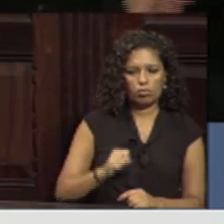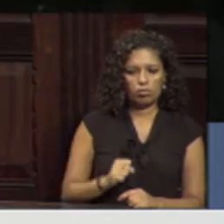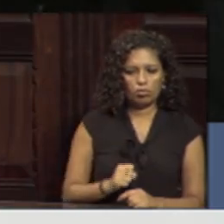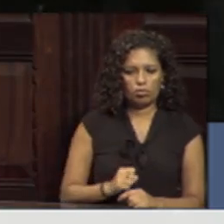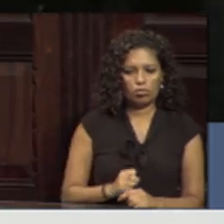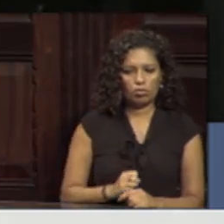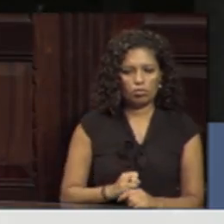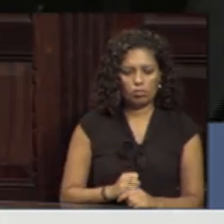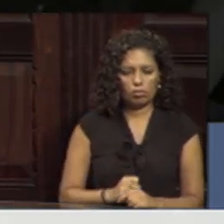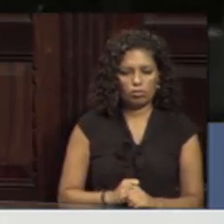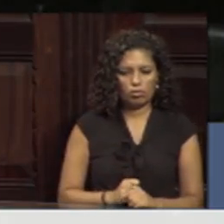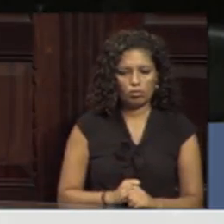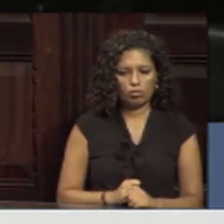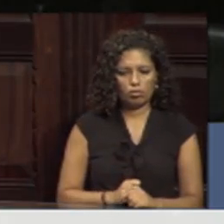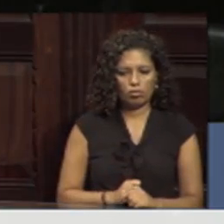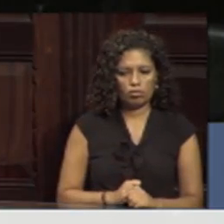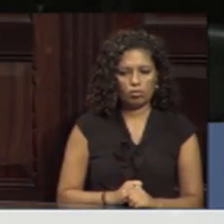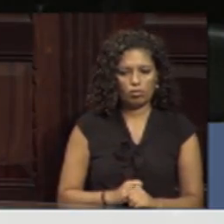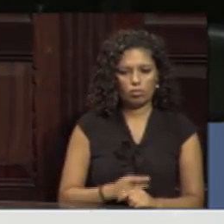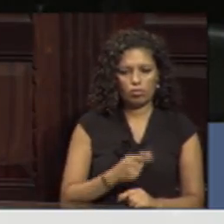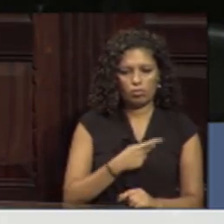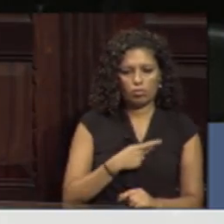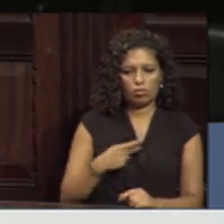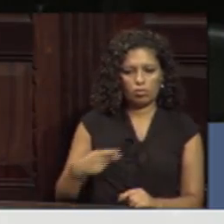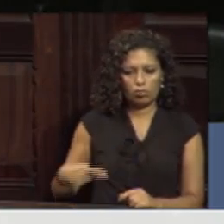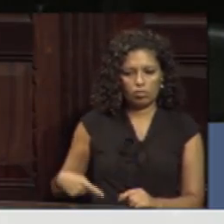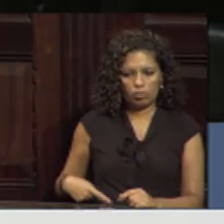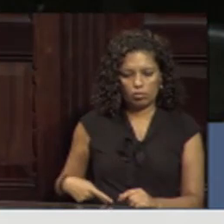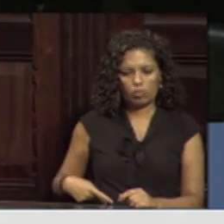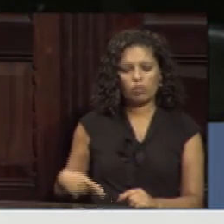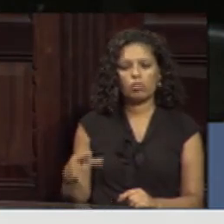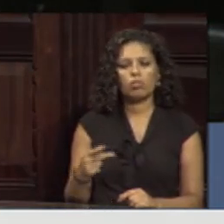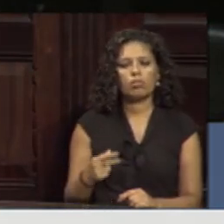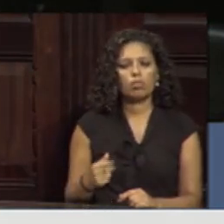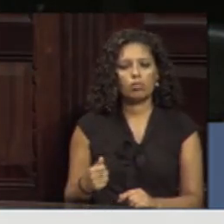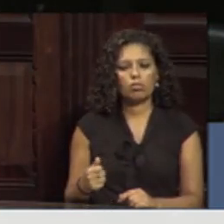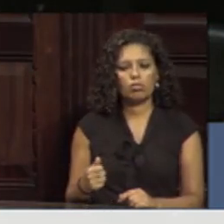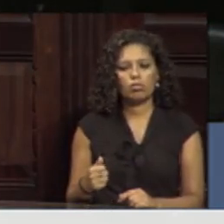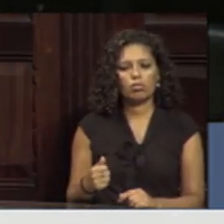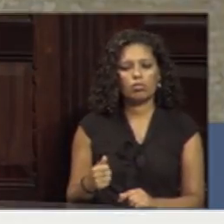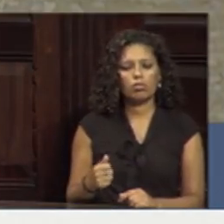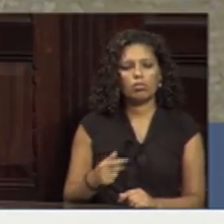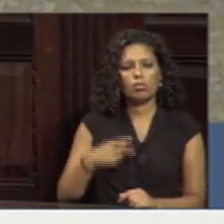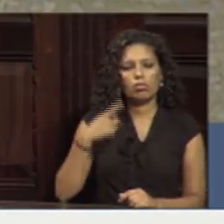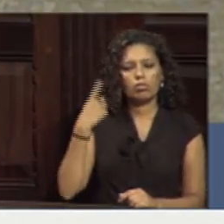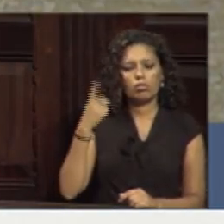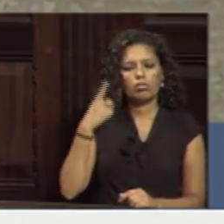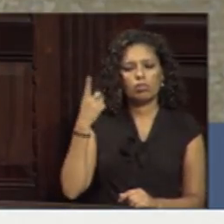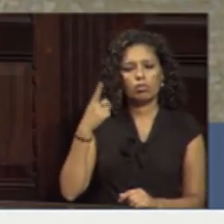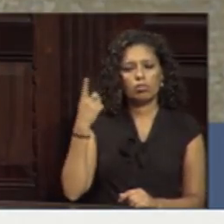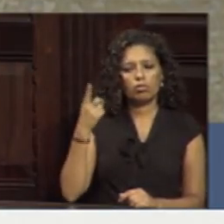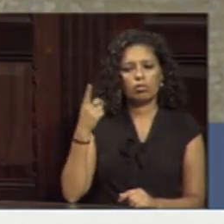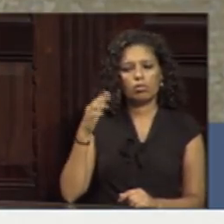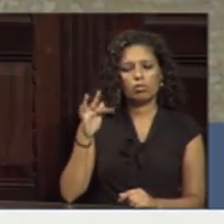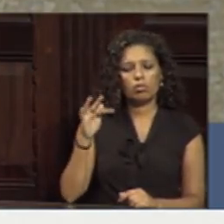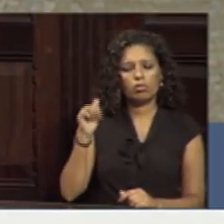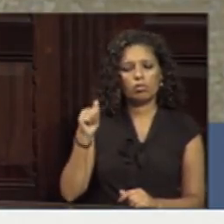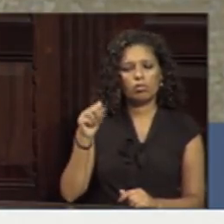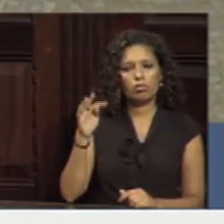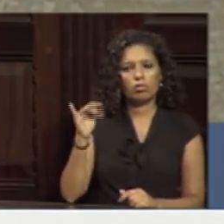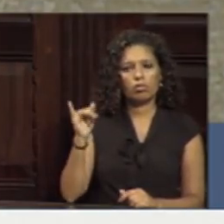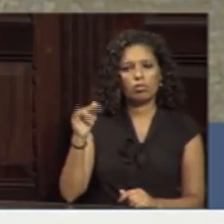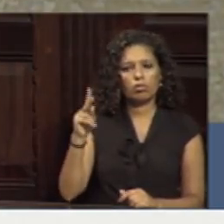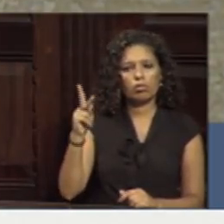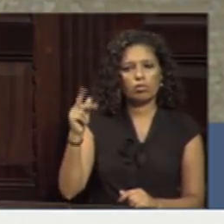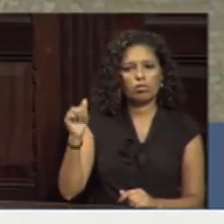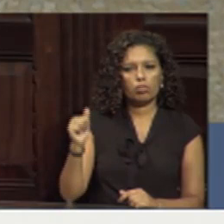Obrigado, tio Carlos. Presidente dos trabalhos da casa, deputada Fatinha, a todos os meus colegas